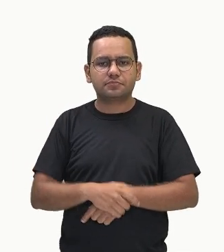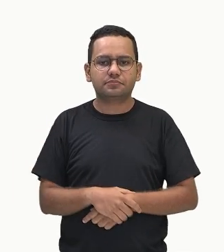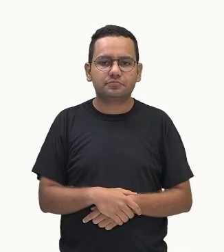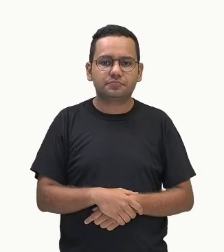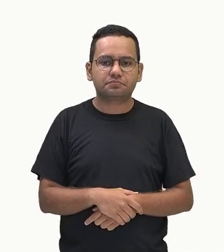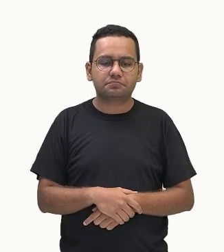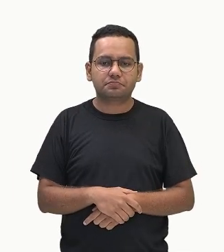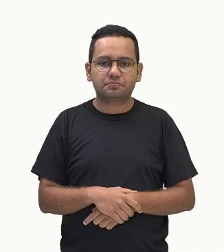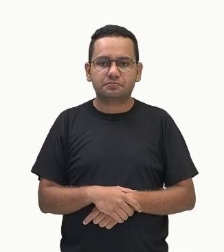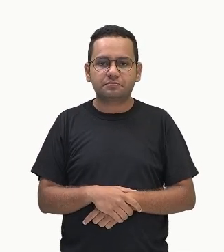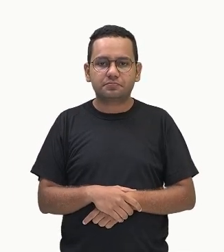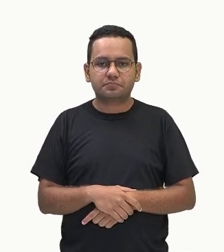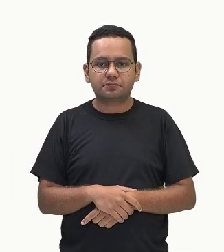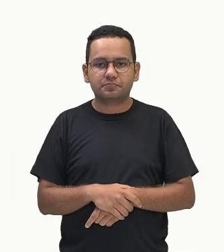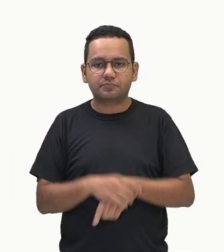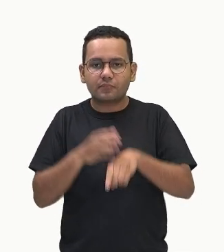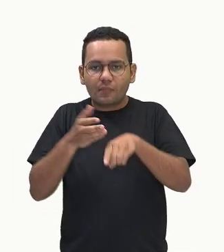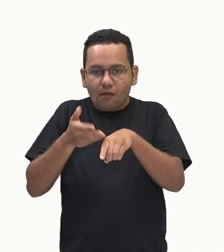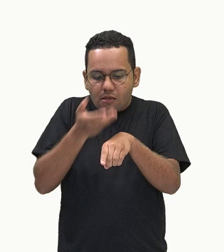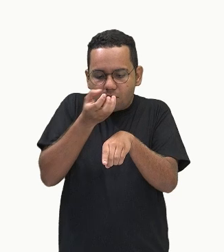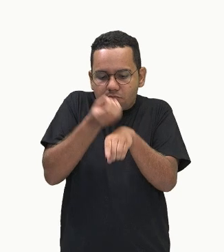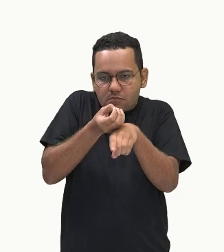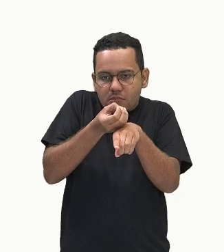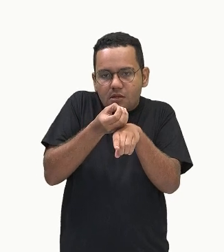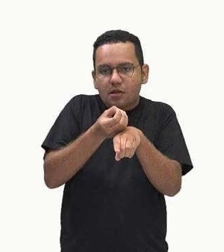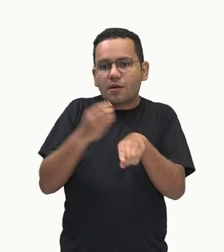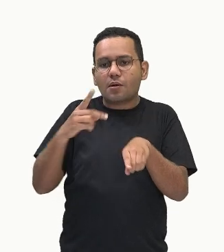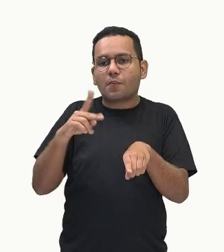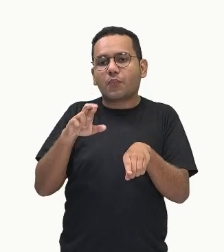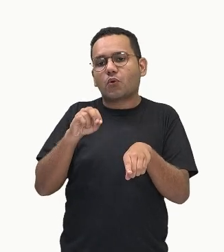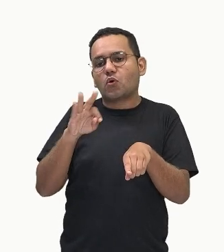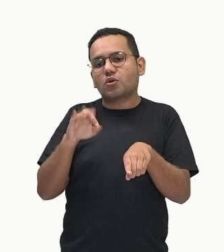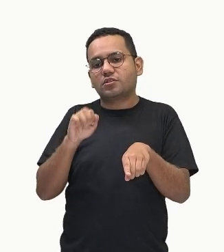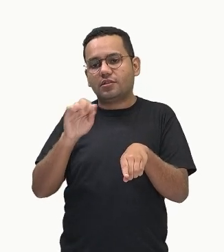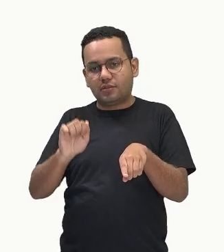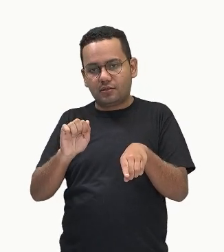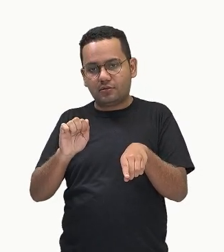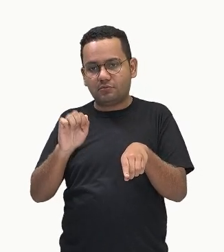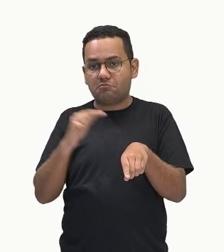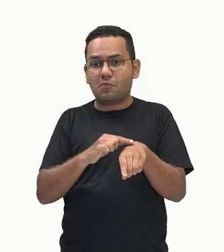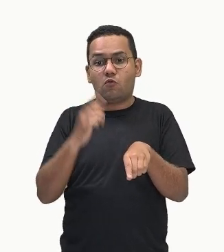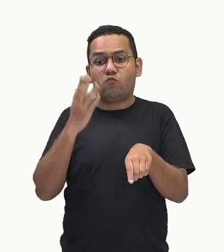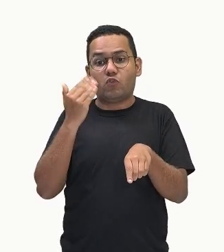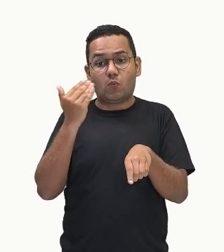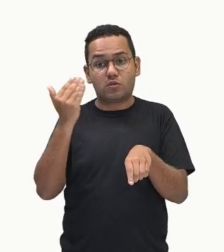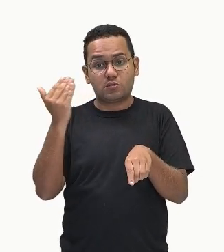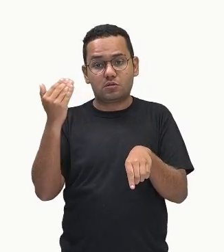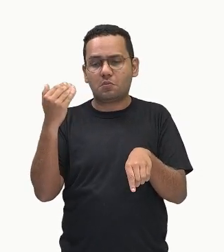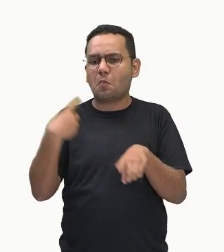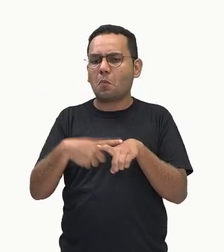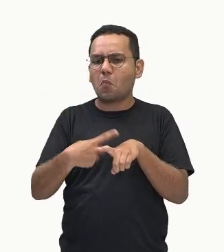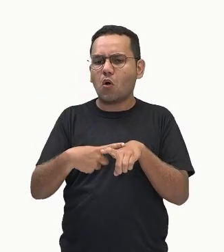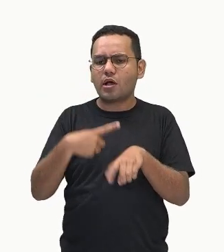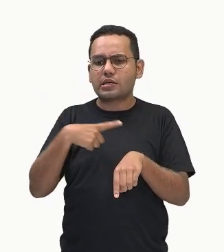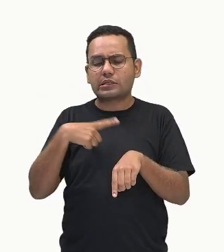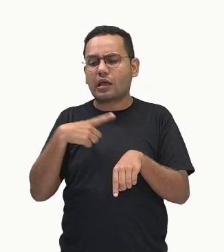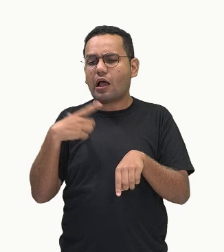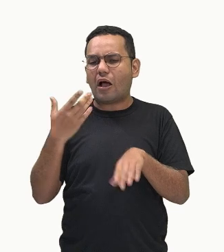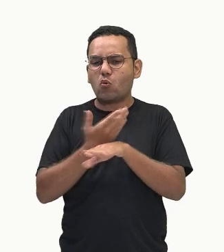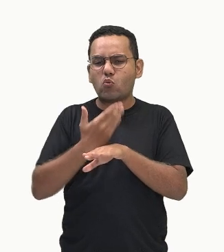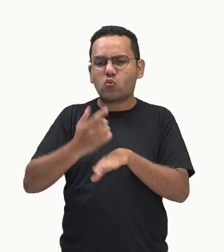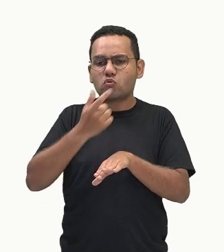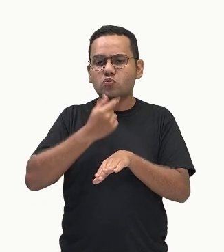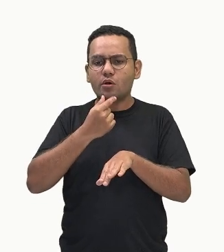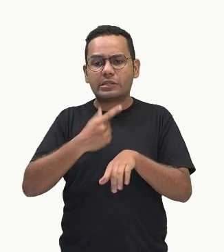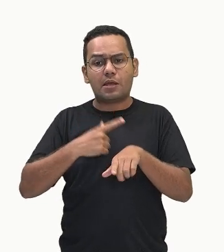reprodutor masculino. A próstata, posicionada aqui, né, um órgão famoso devido a um problema de saúde muito comum